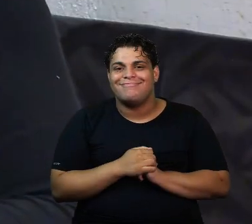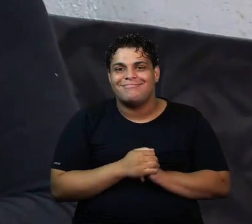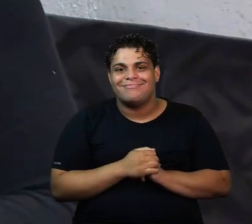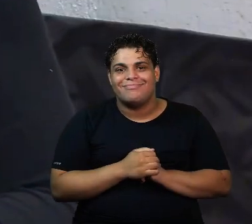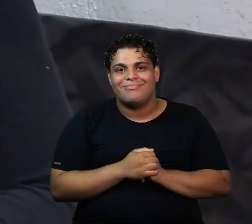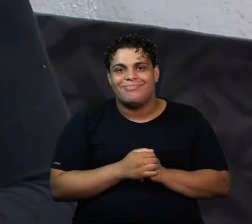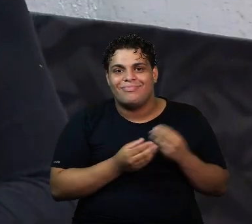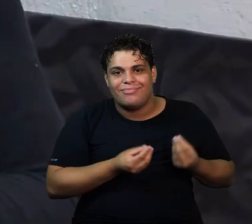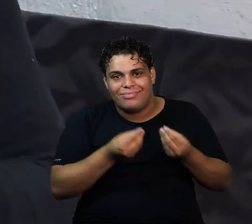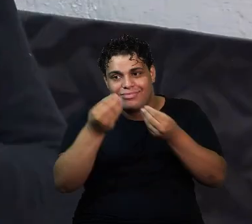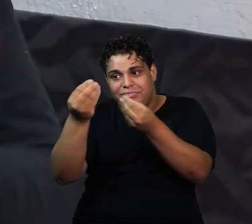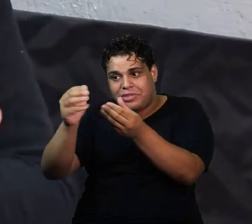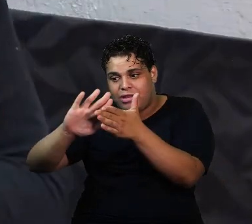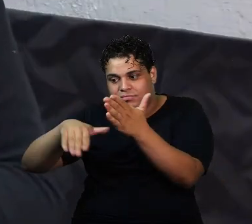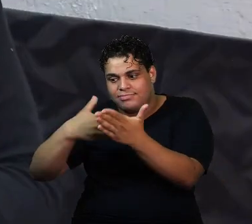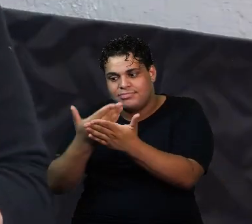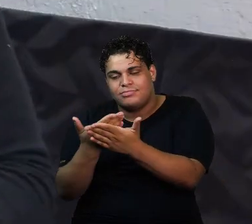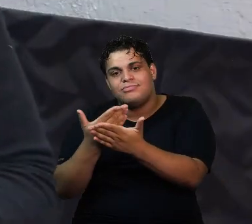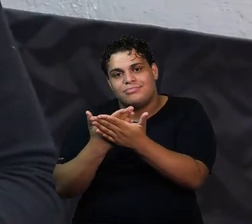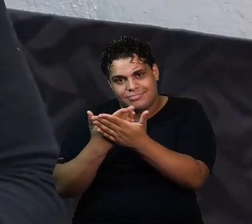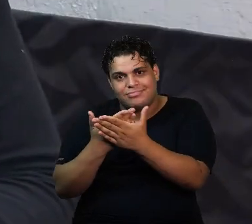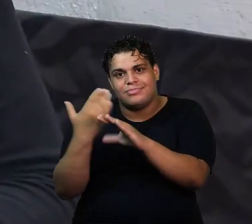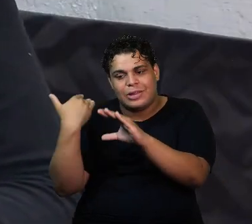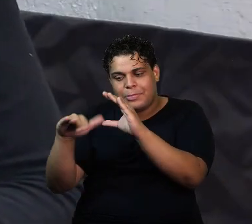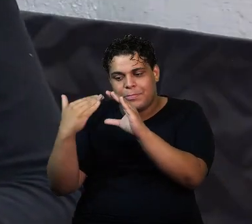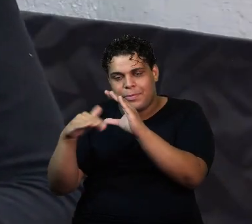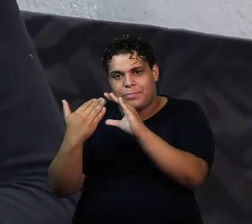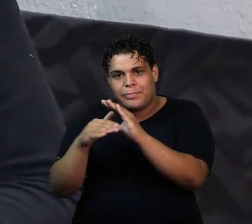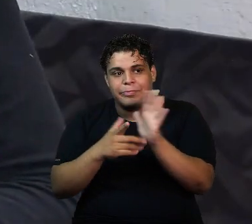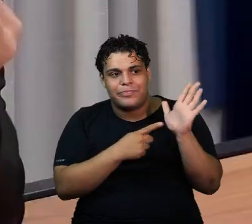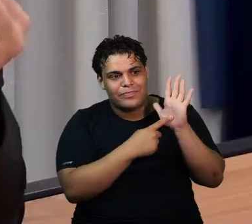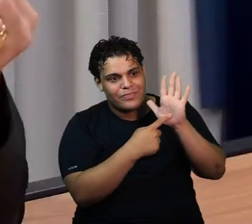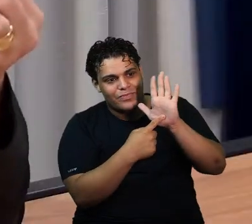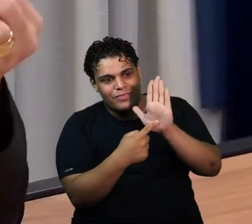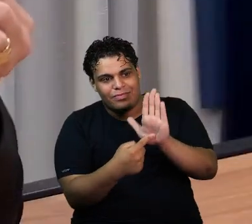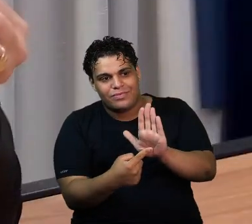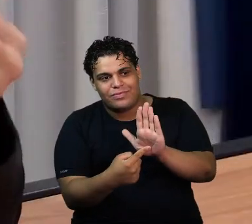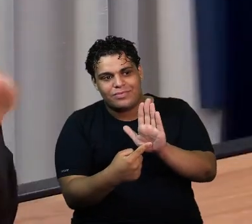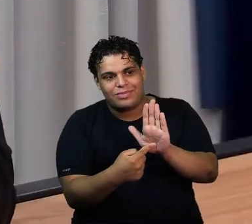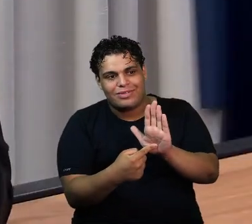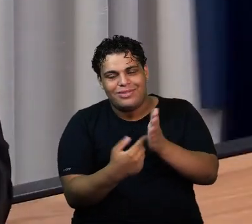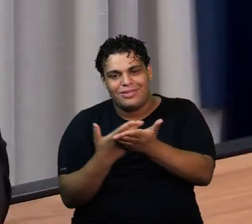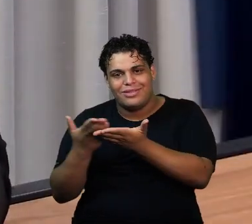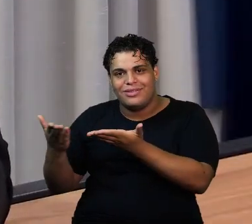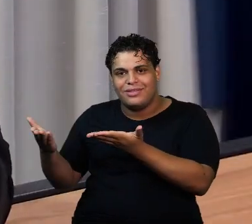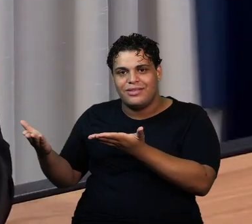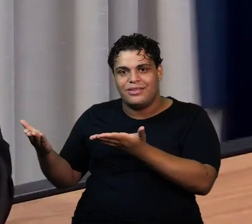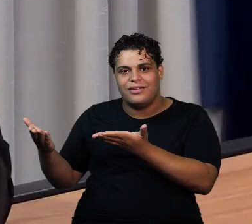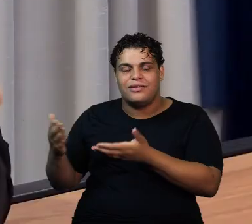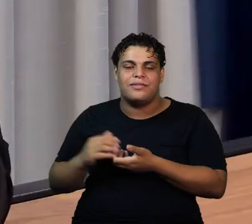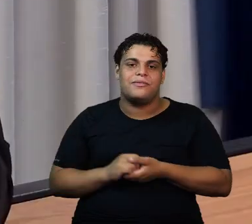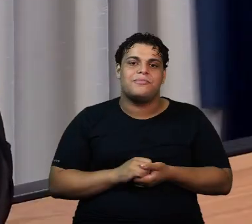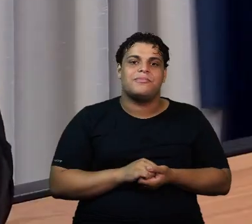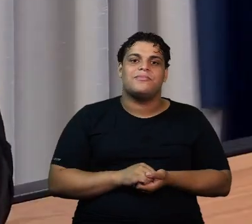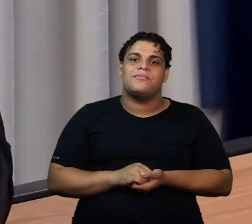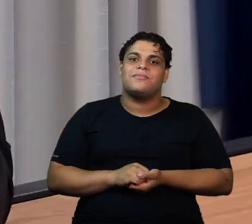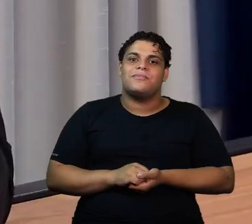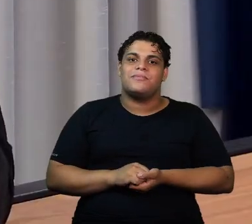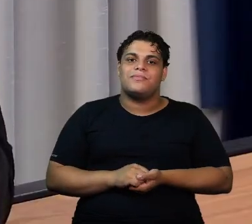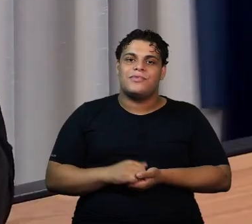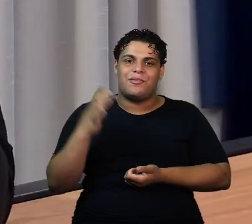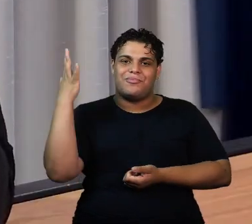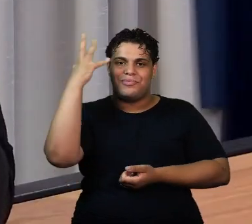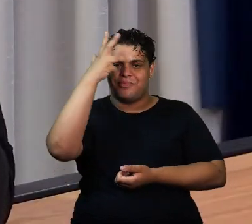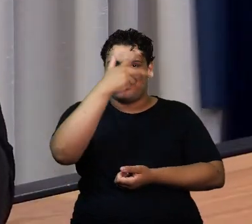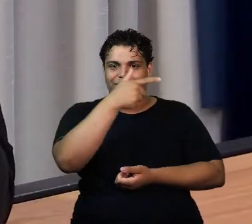as escolas, então é uma felicidade muito grande. Vamos né? mostrar aqui, né? Olha o filho. Olha Muito que bonito, lindo. por